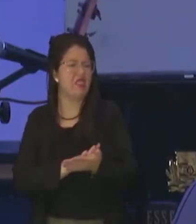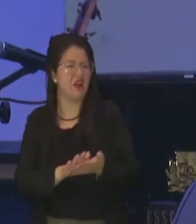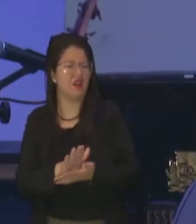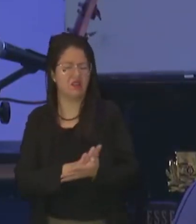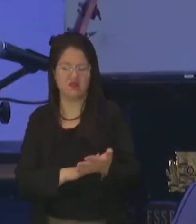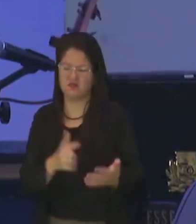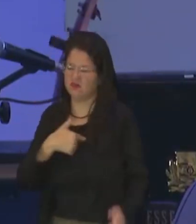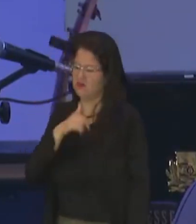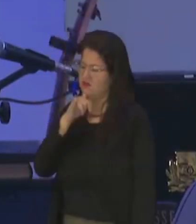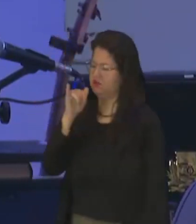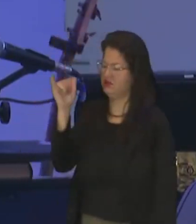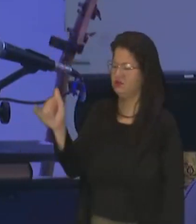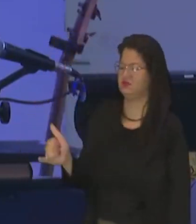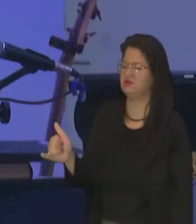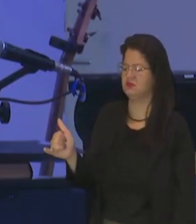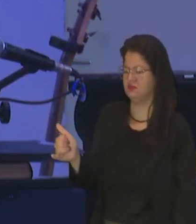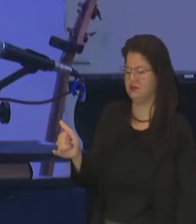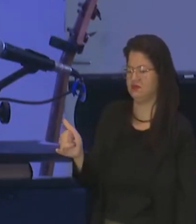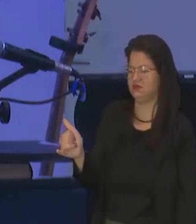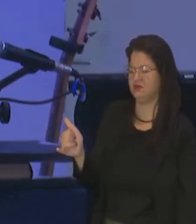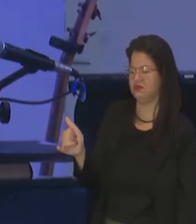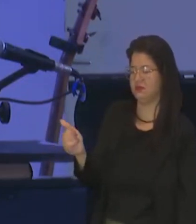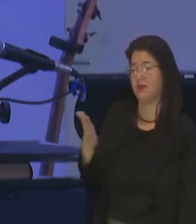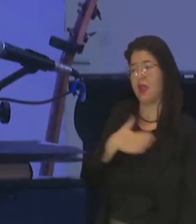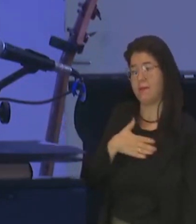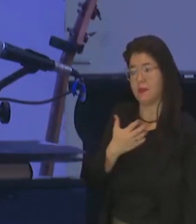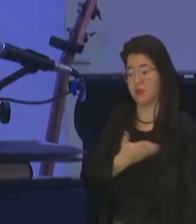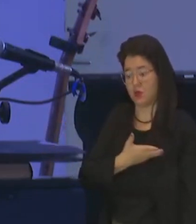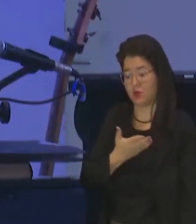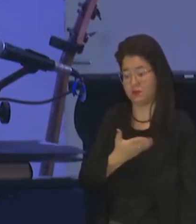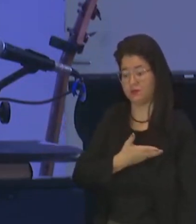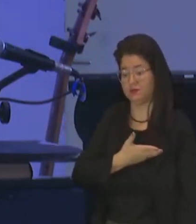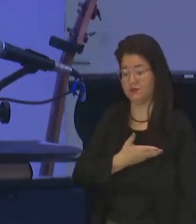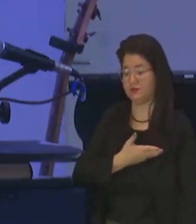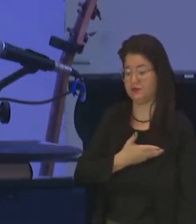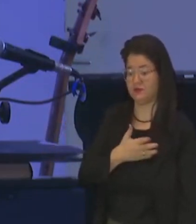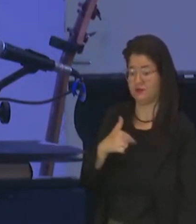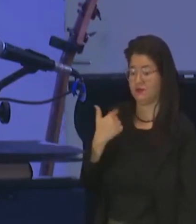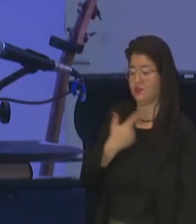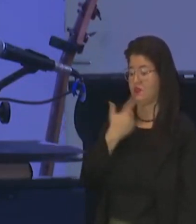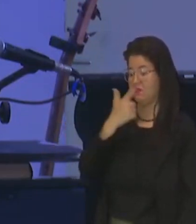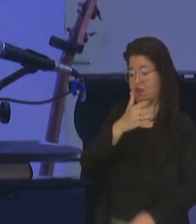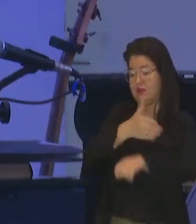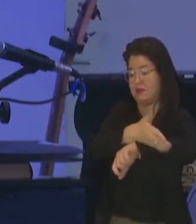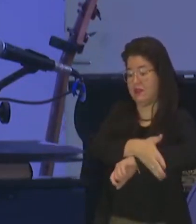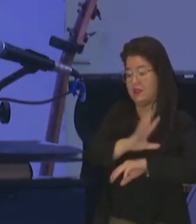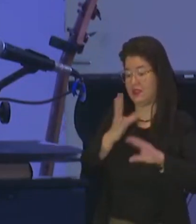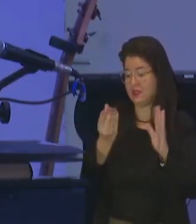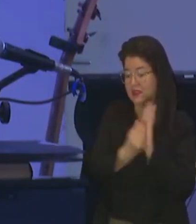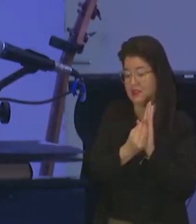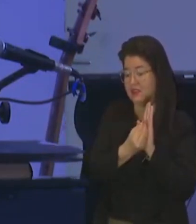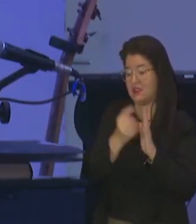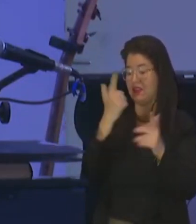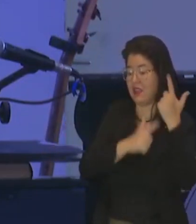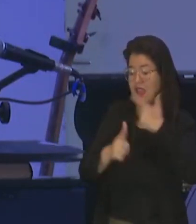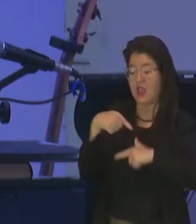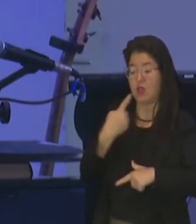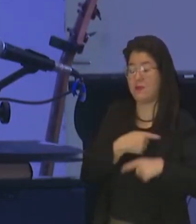E eu falei para ele assim: meu amigo, a gente não vai na igreja para ganhar, a gente vai para dar.